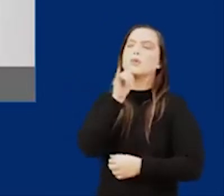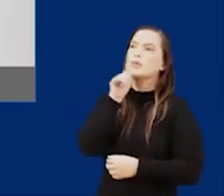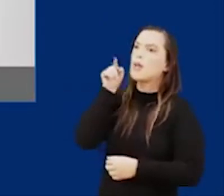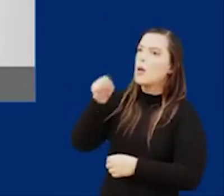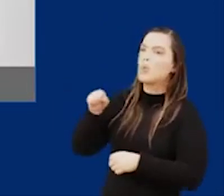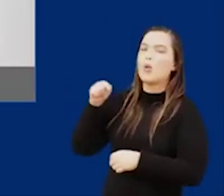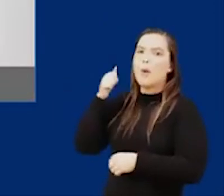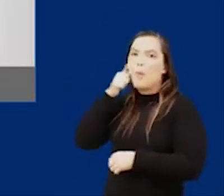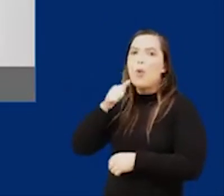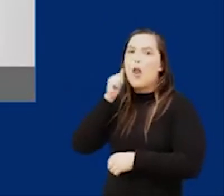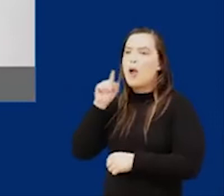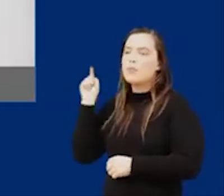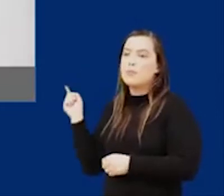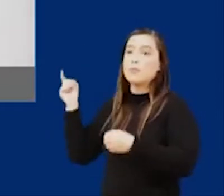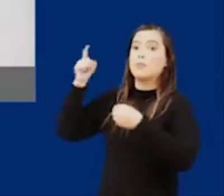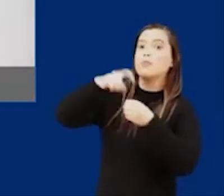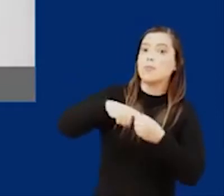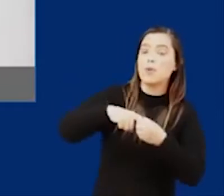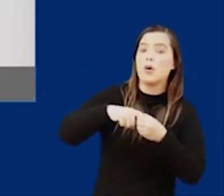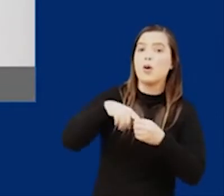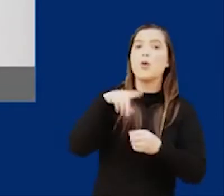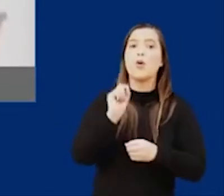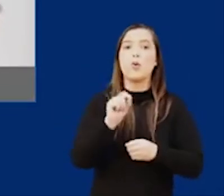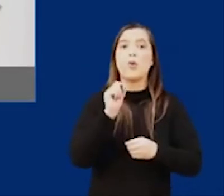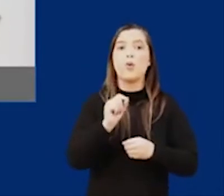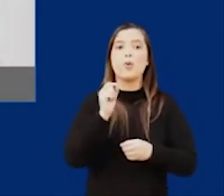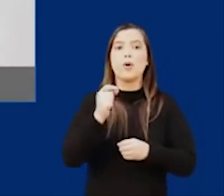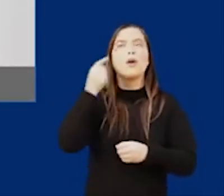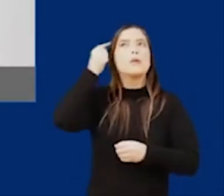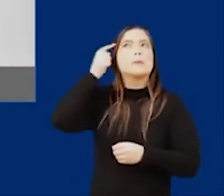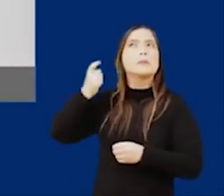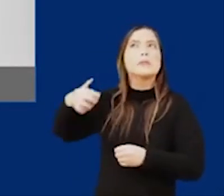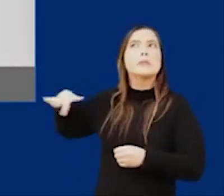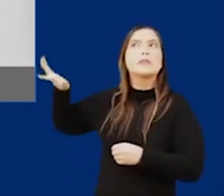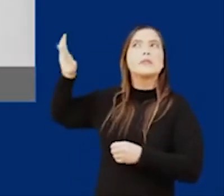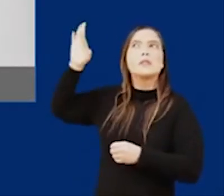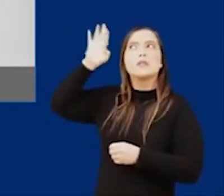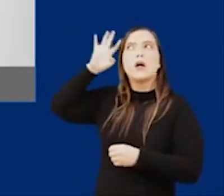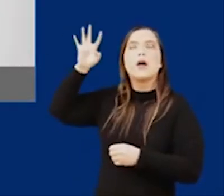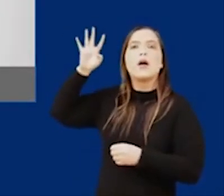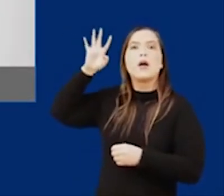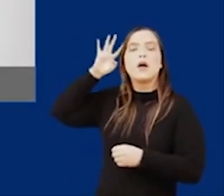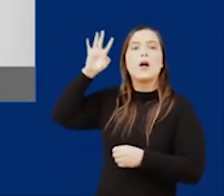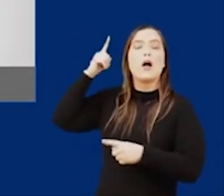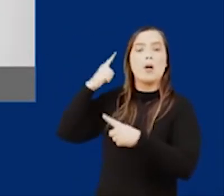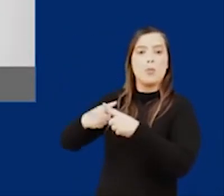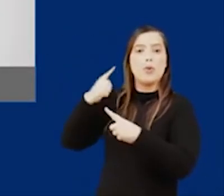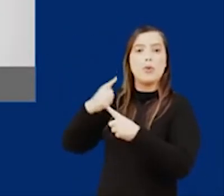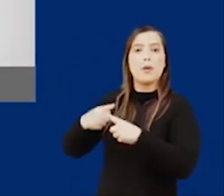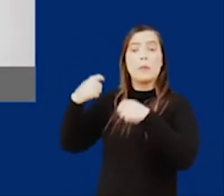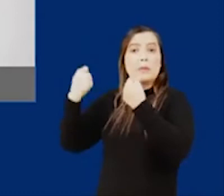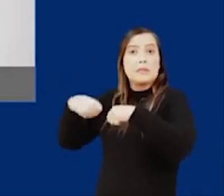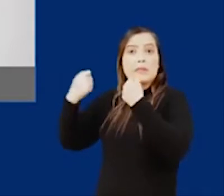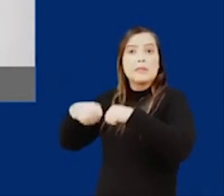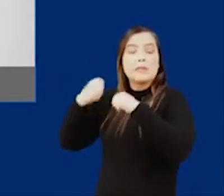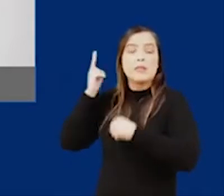de volta para trazer para ela um amadurecimento de ideia, porque é desse lugar que a gente precisa sempre olhar para